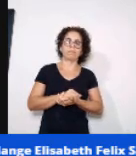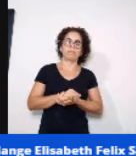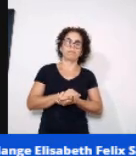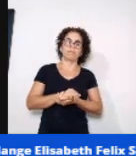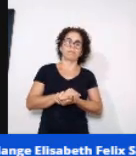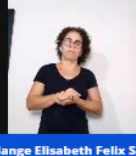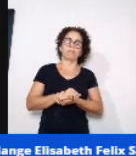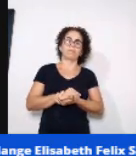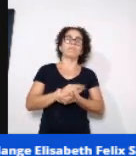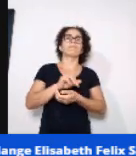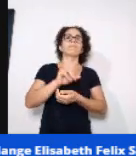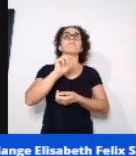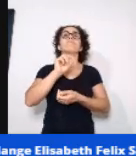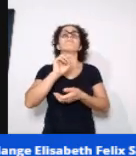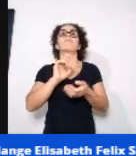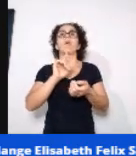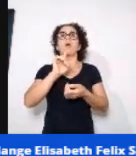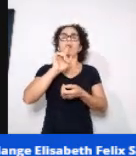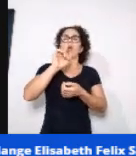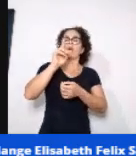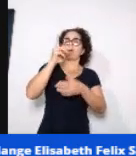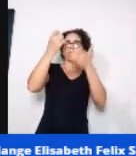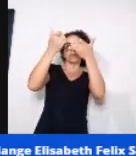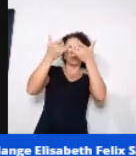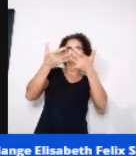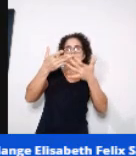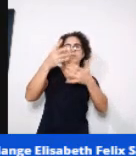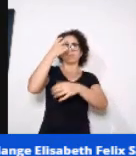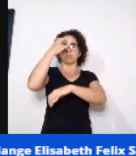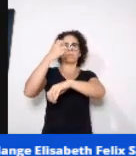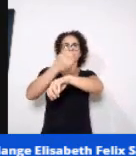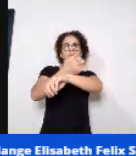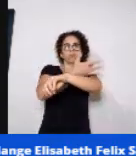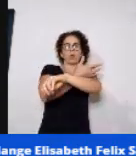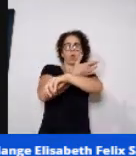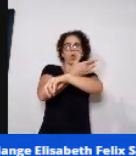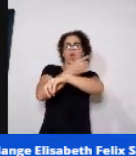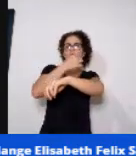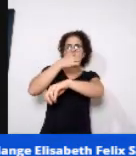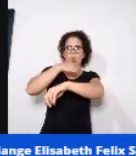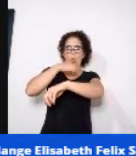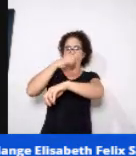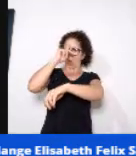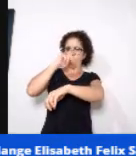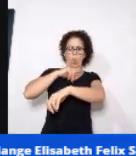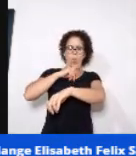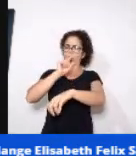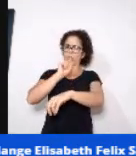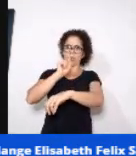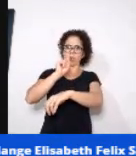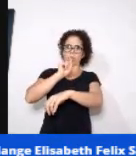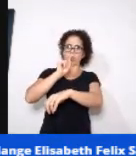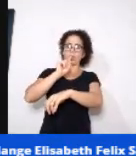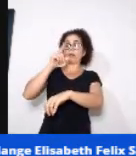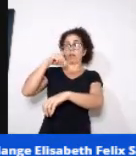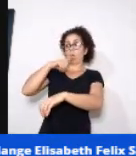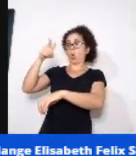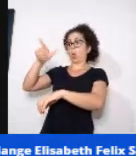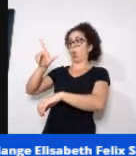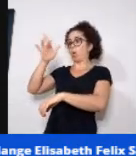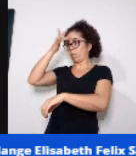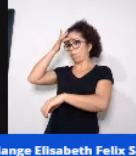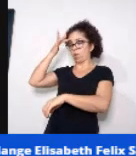Como a gente está falando de inteligência emocional, não é somente comigo. Tá? Existe uma outra pessoa que está participando